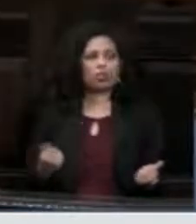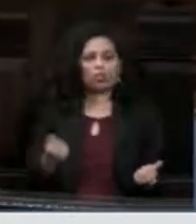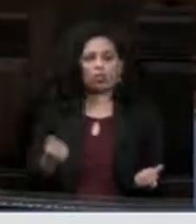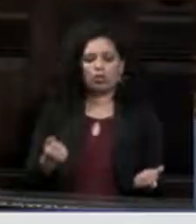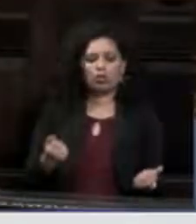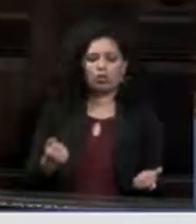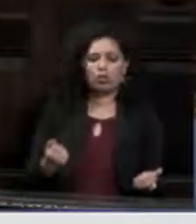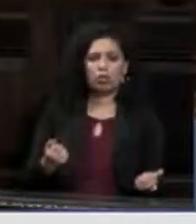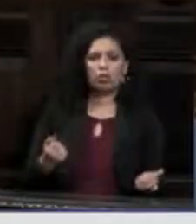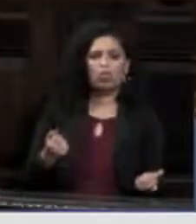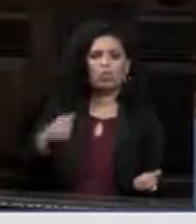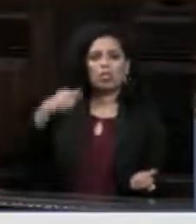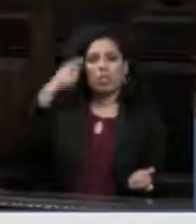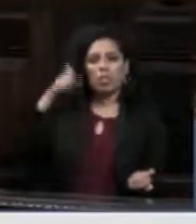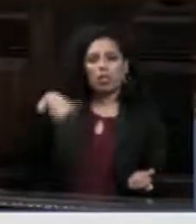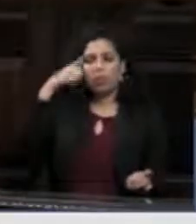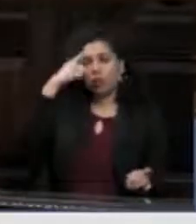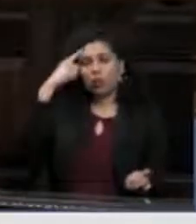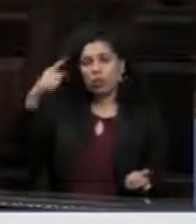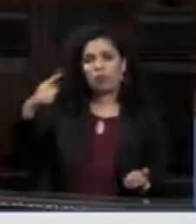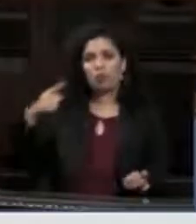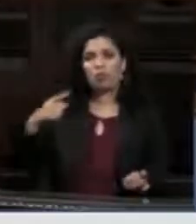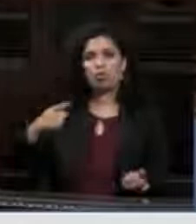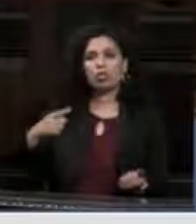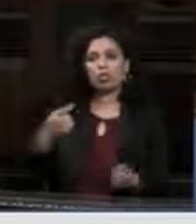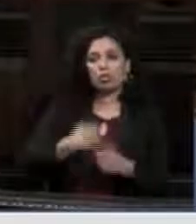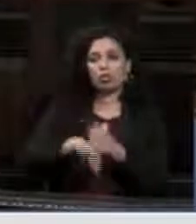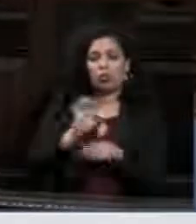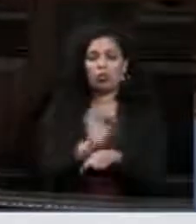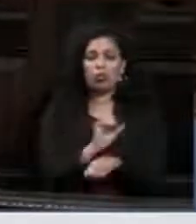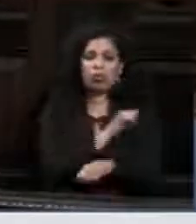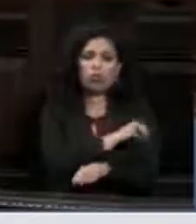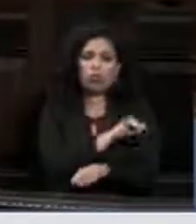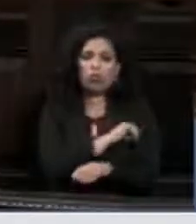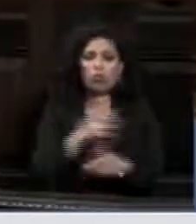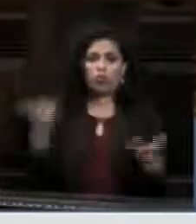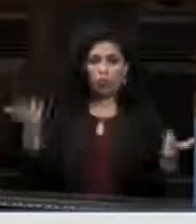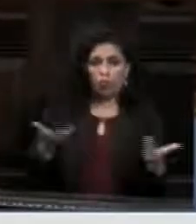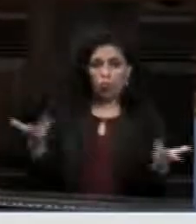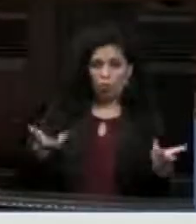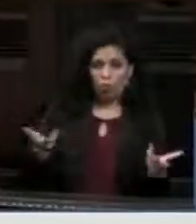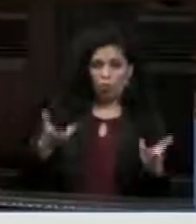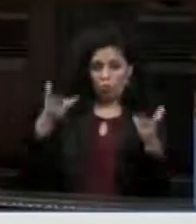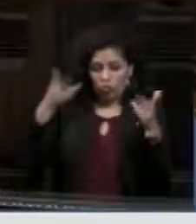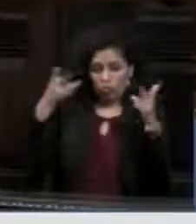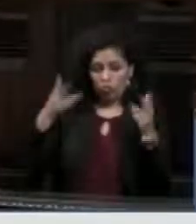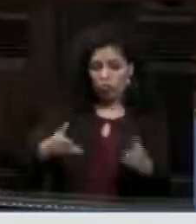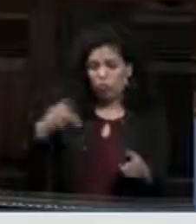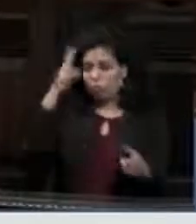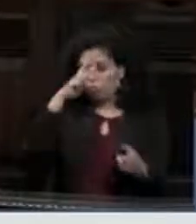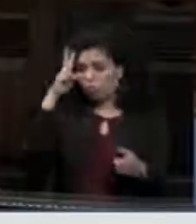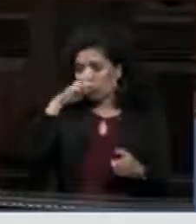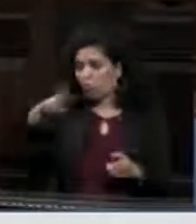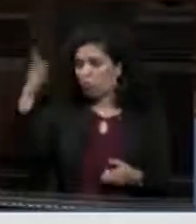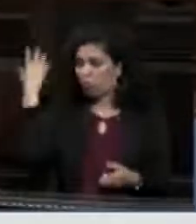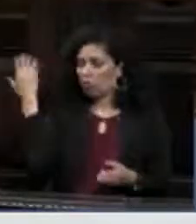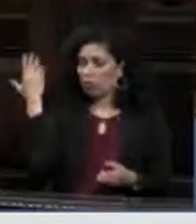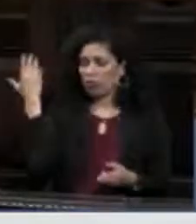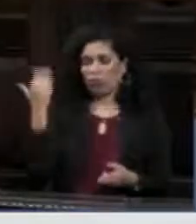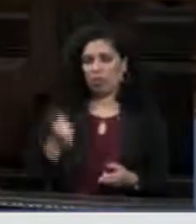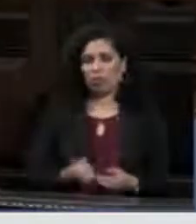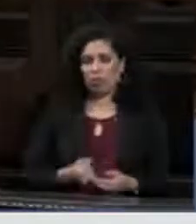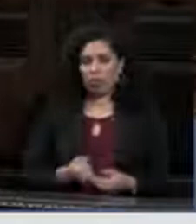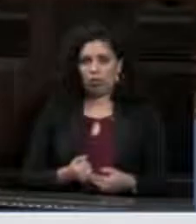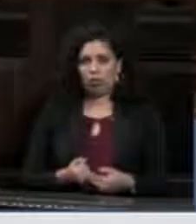Estado que reproduz as mazelas brasileiras, de reproduzirmos permanentemente a